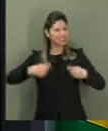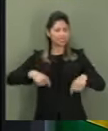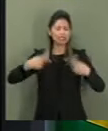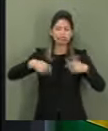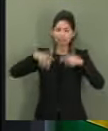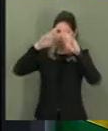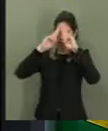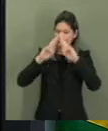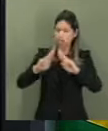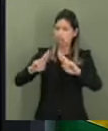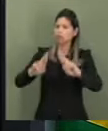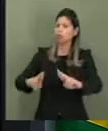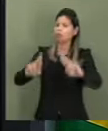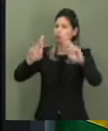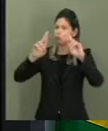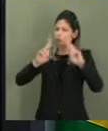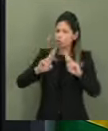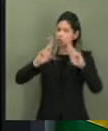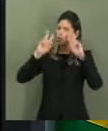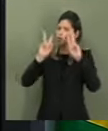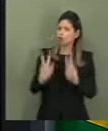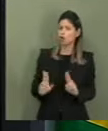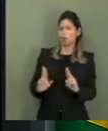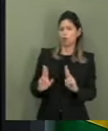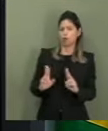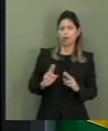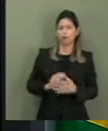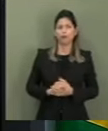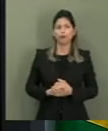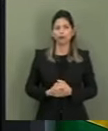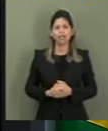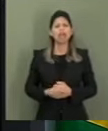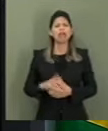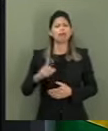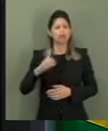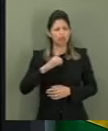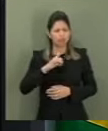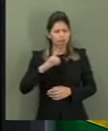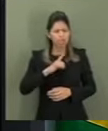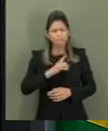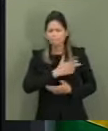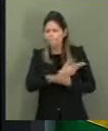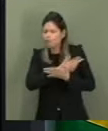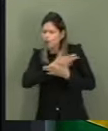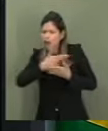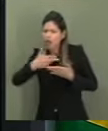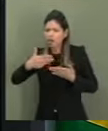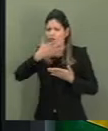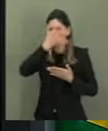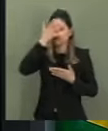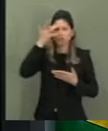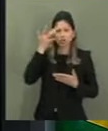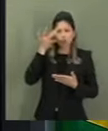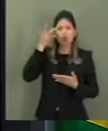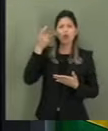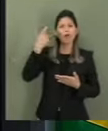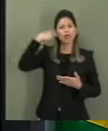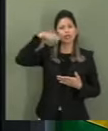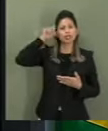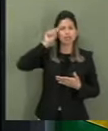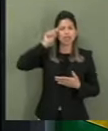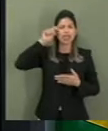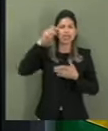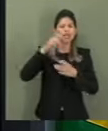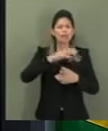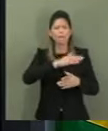cidadãos. Quantos negros morrem por chamados balas perdidas, morrem por ter a pele preta, como